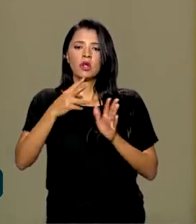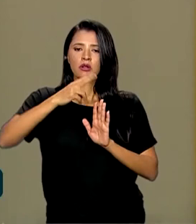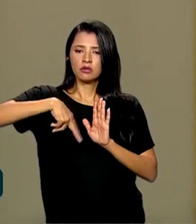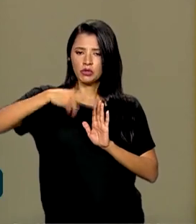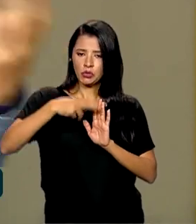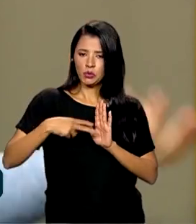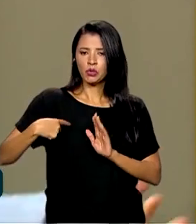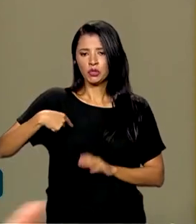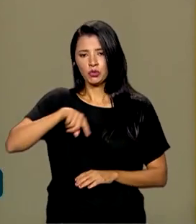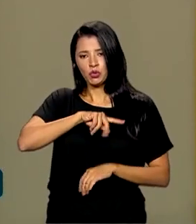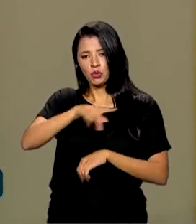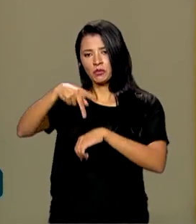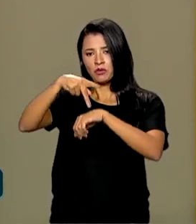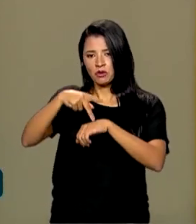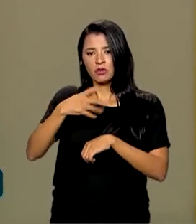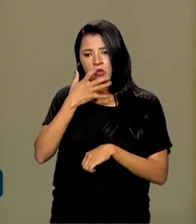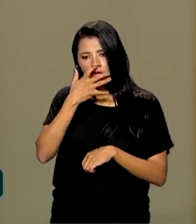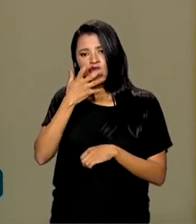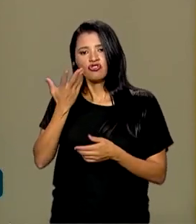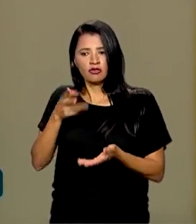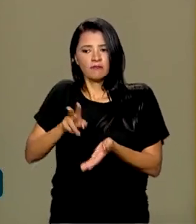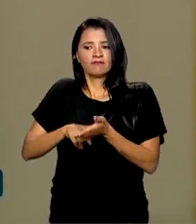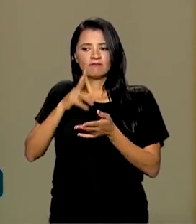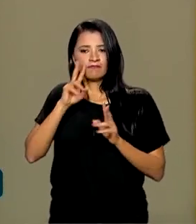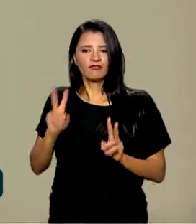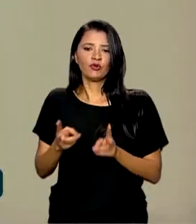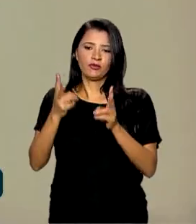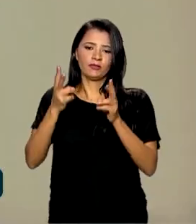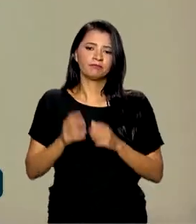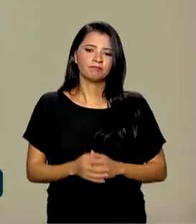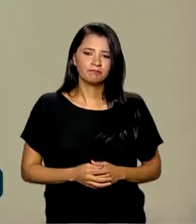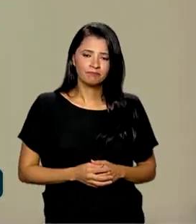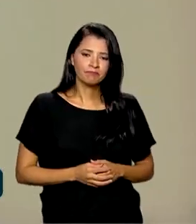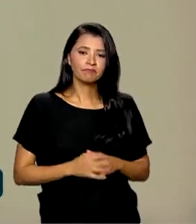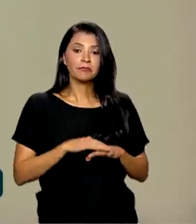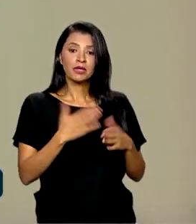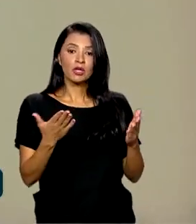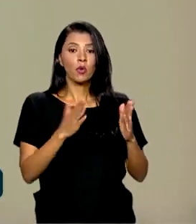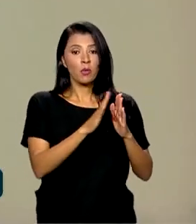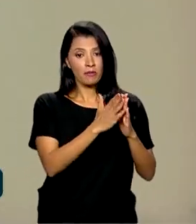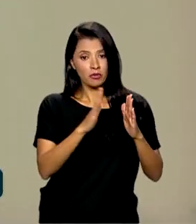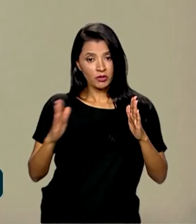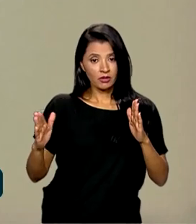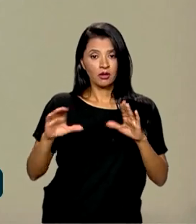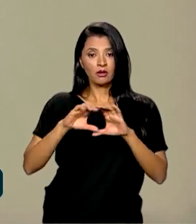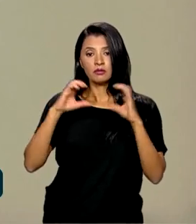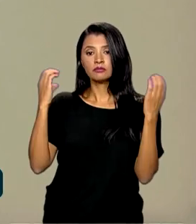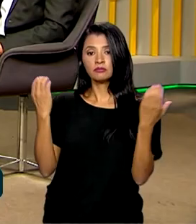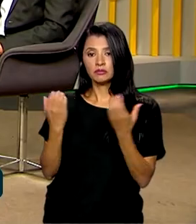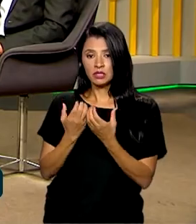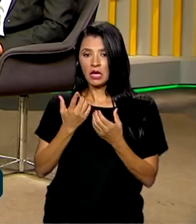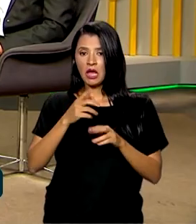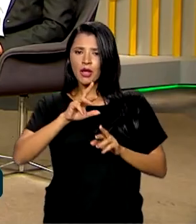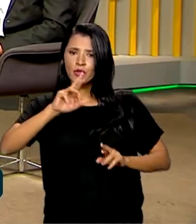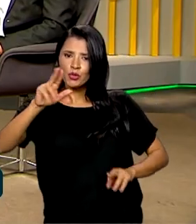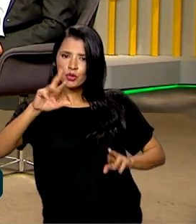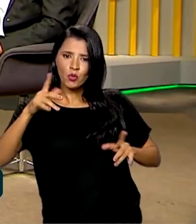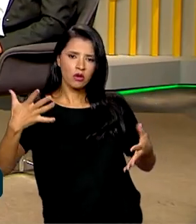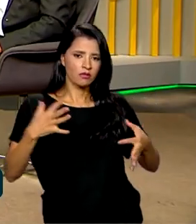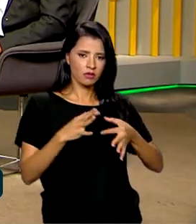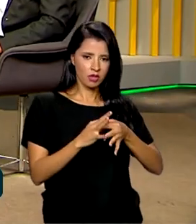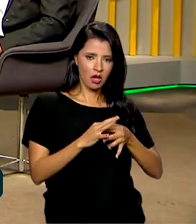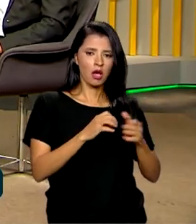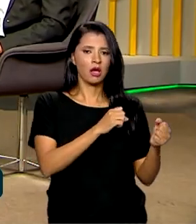país. A gente quer reconhecer essas iniciativas. Então, uma biblioteca comunitária não é vinculada ao Poder